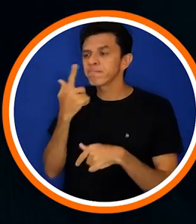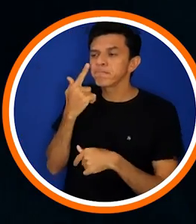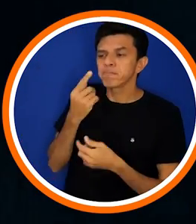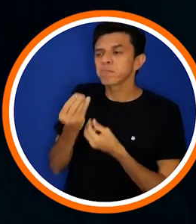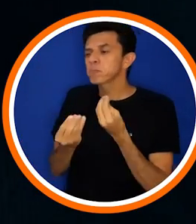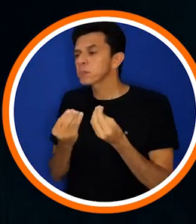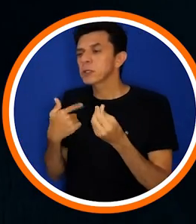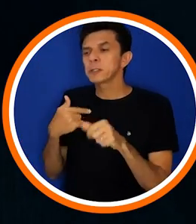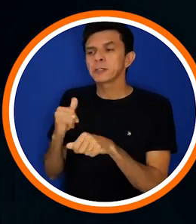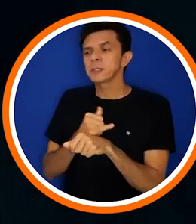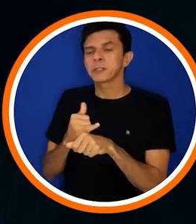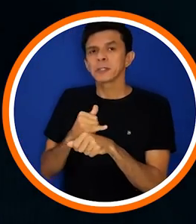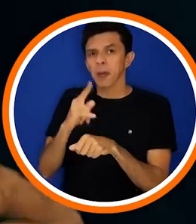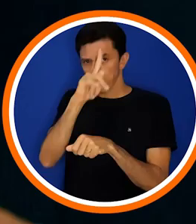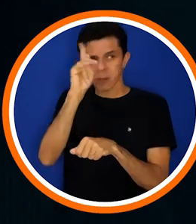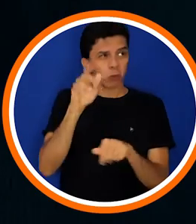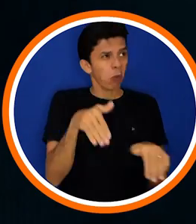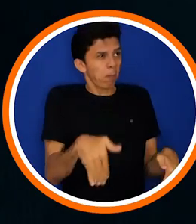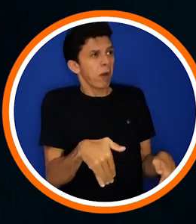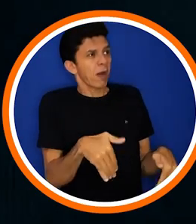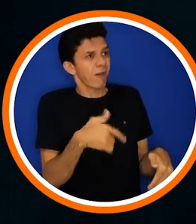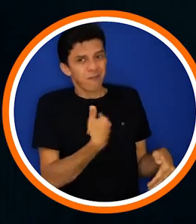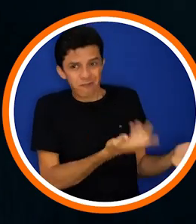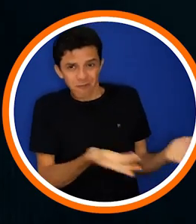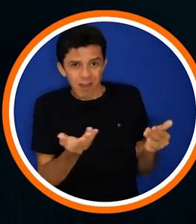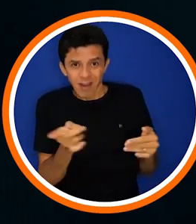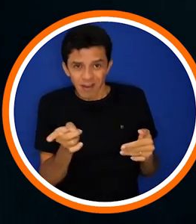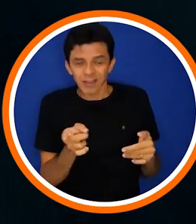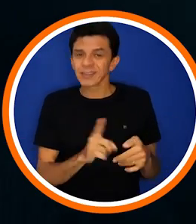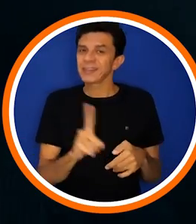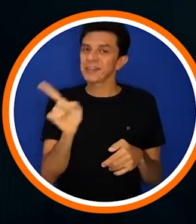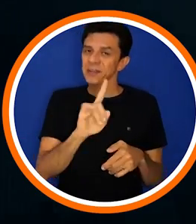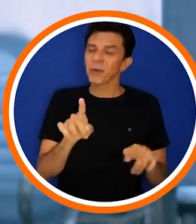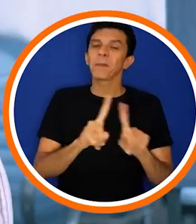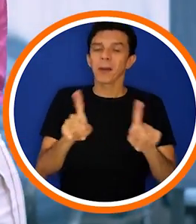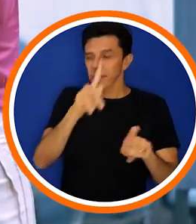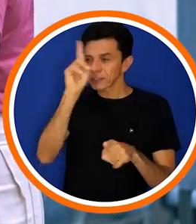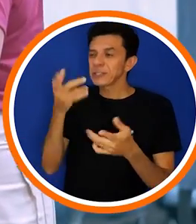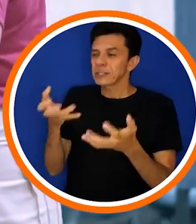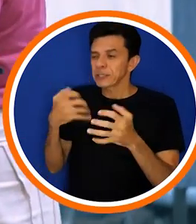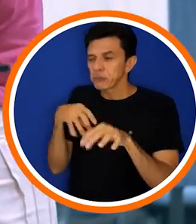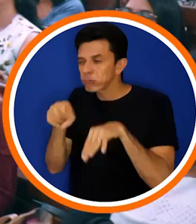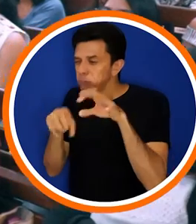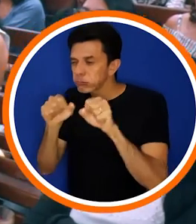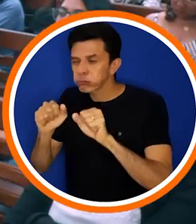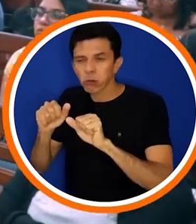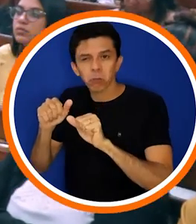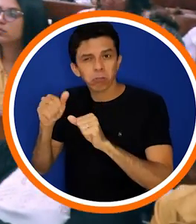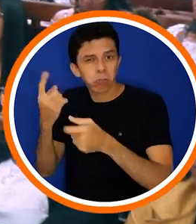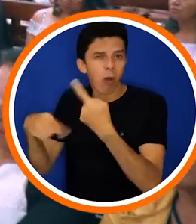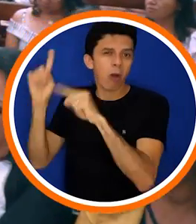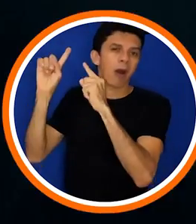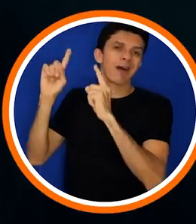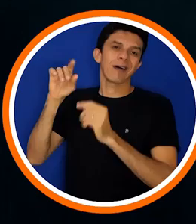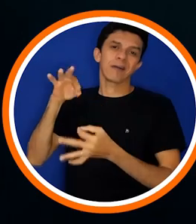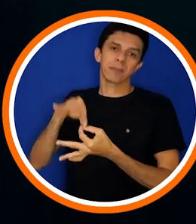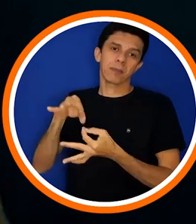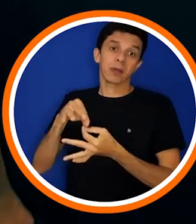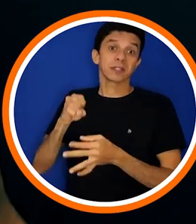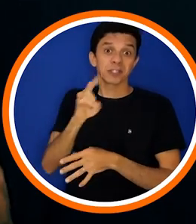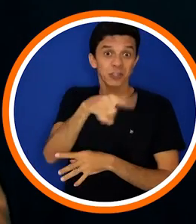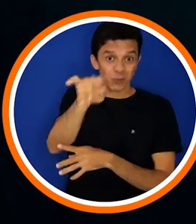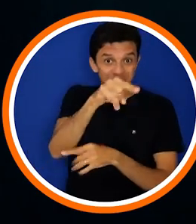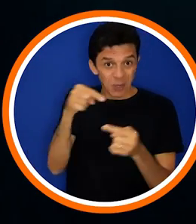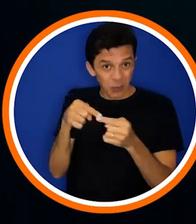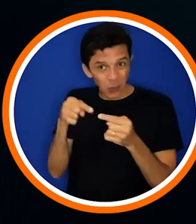desenvolvidos justamente para aqueles que não estão na zona de conforto e estão sedentos por mais crescimento espiritual. E